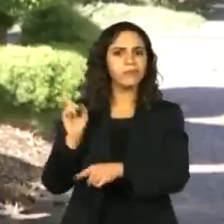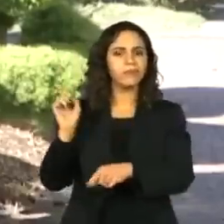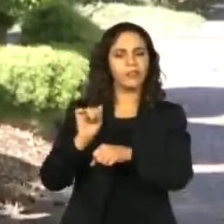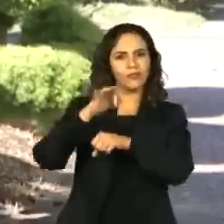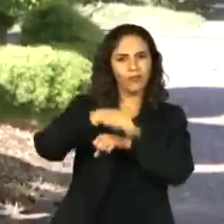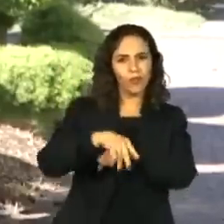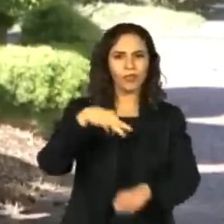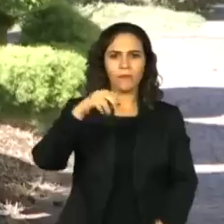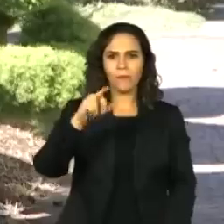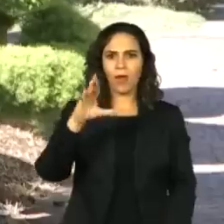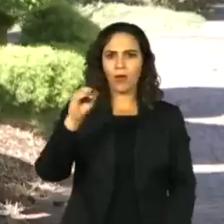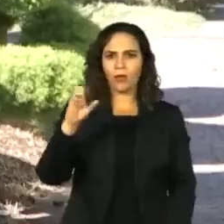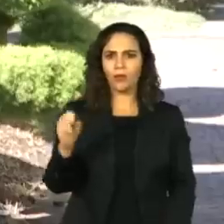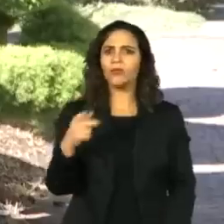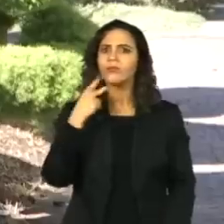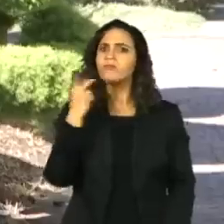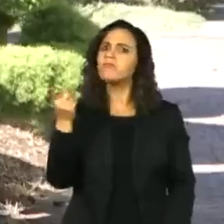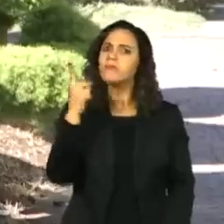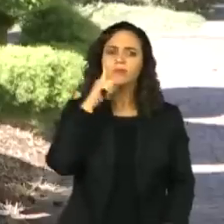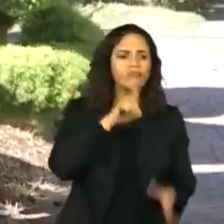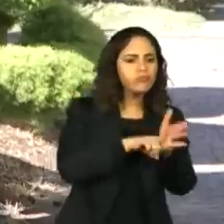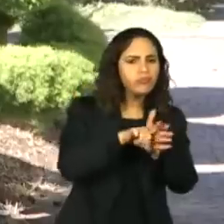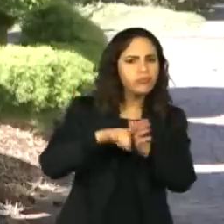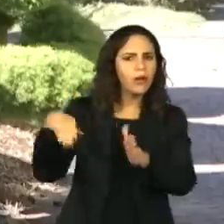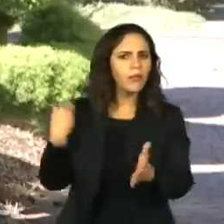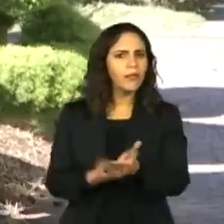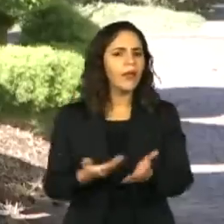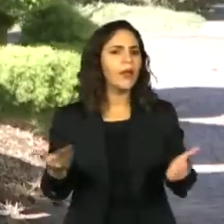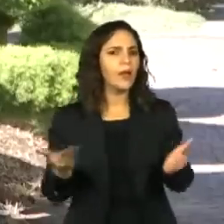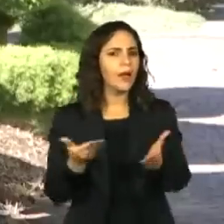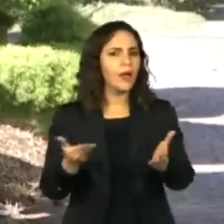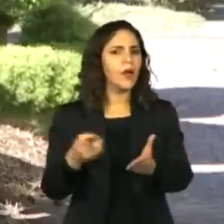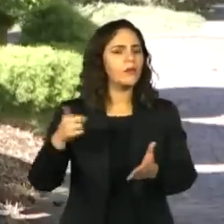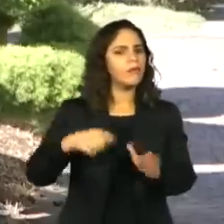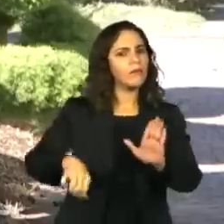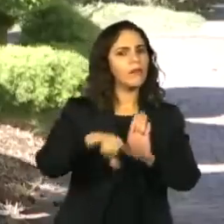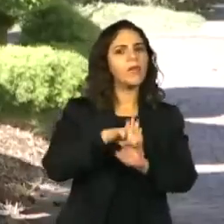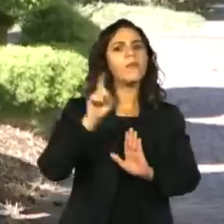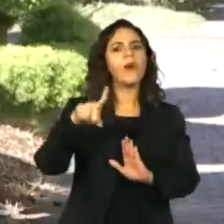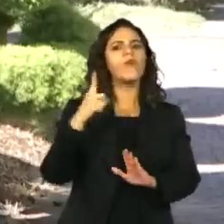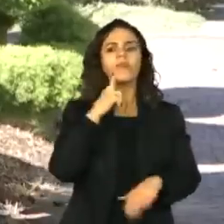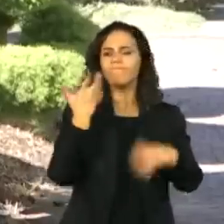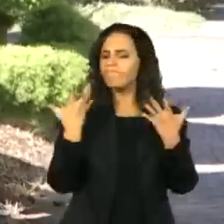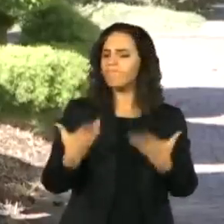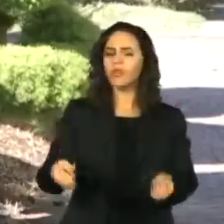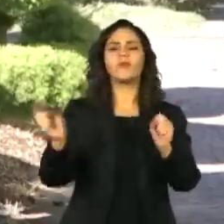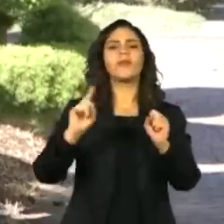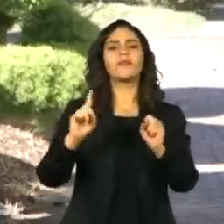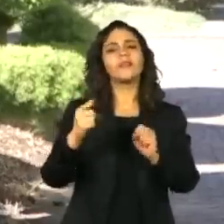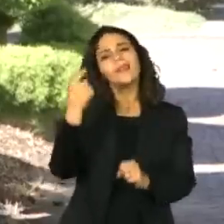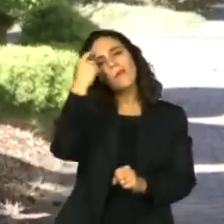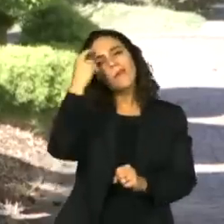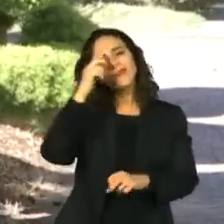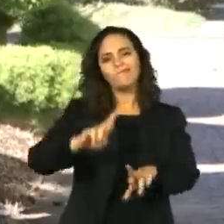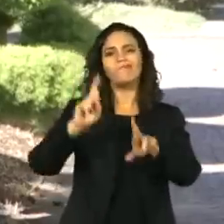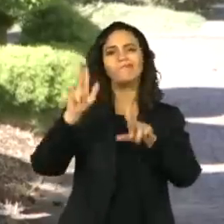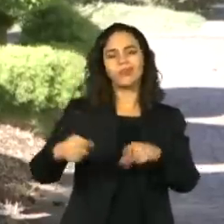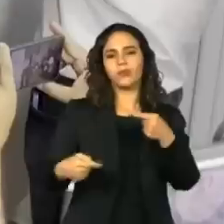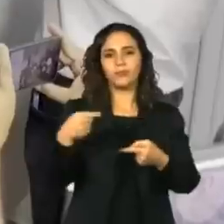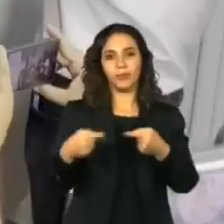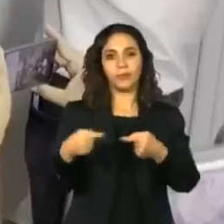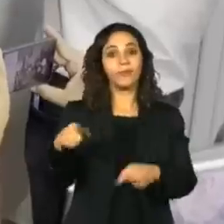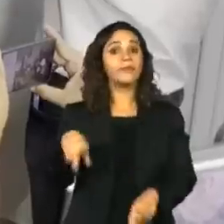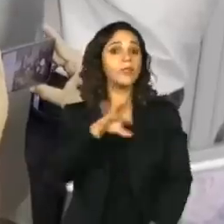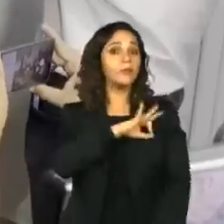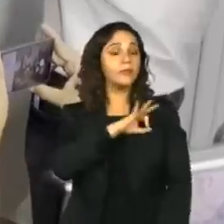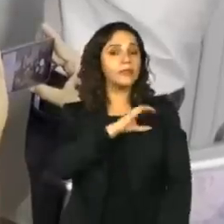Antônio Janke, disse que, pelo que foi apurado até agora, o crime foi de intolerância política. A Polícia Civil investiga o caso.